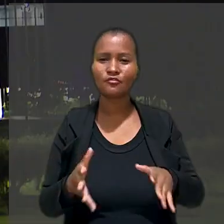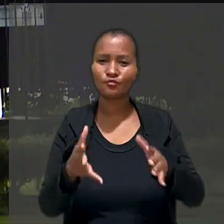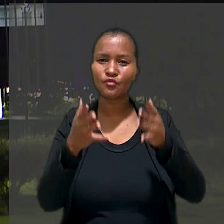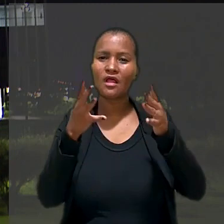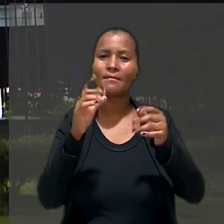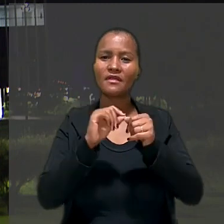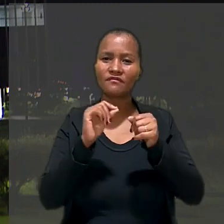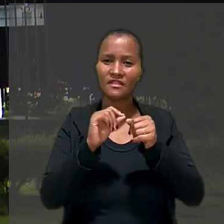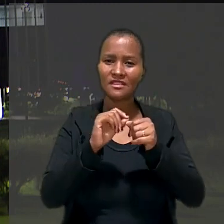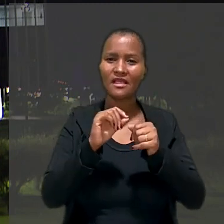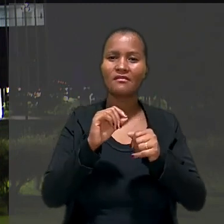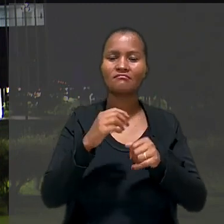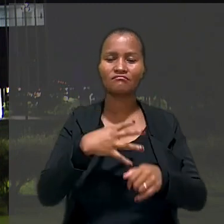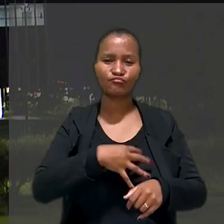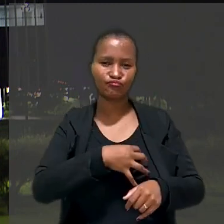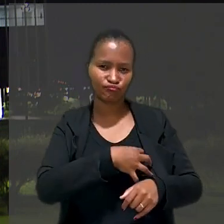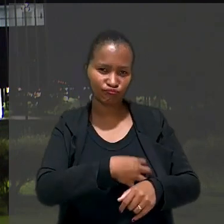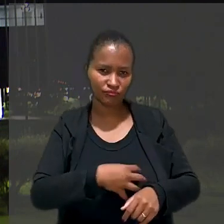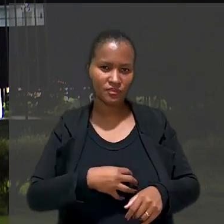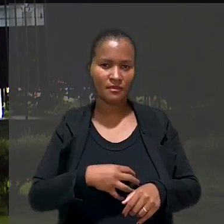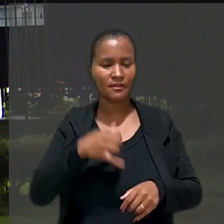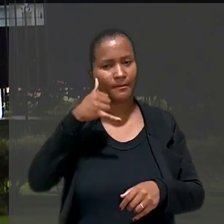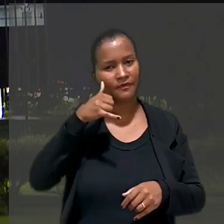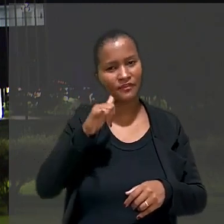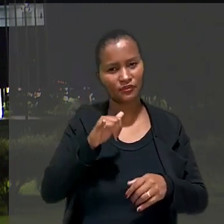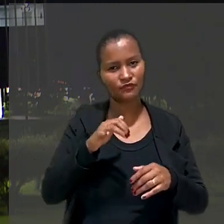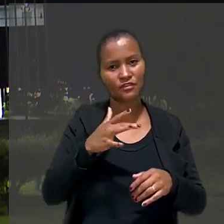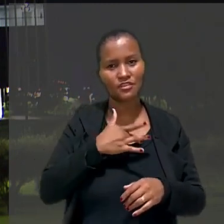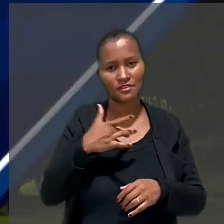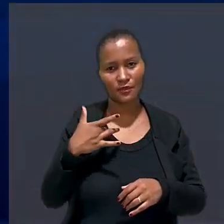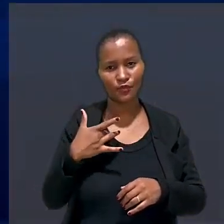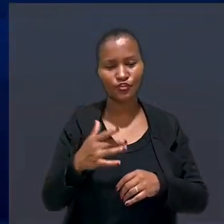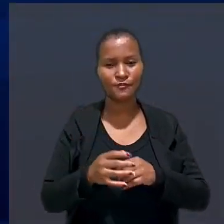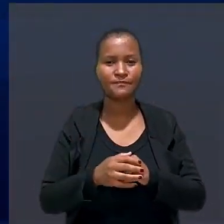a realização de exames preventivos de saúde.